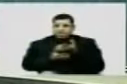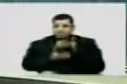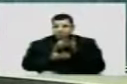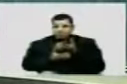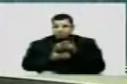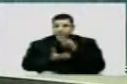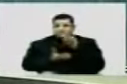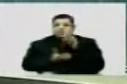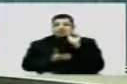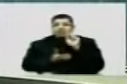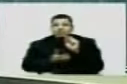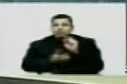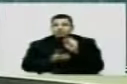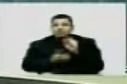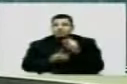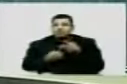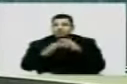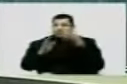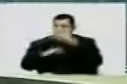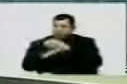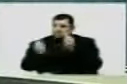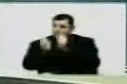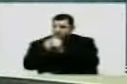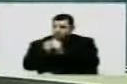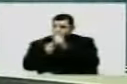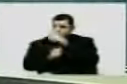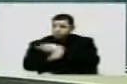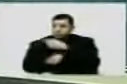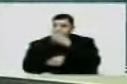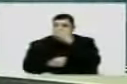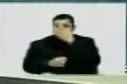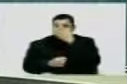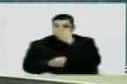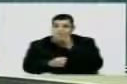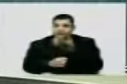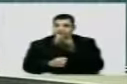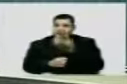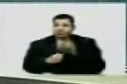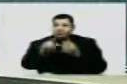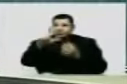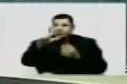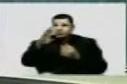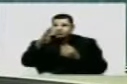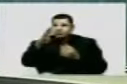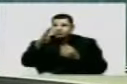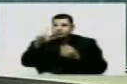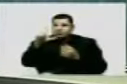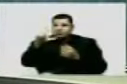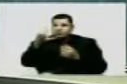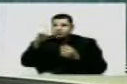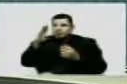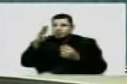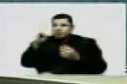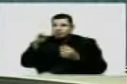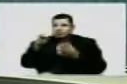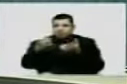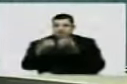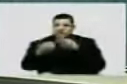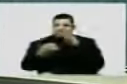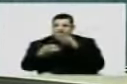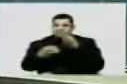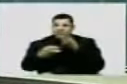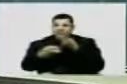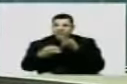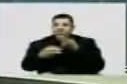ratificada pelo assessor que lá está com ele, Lobo, em que ele diz que